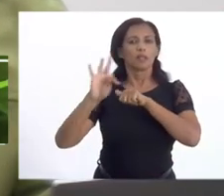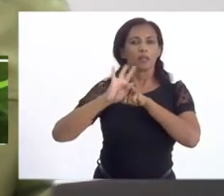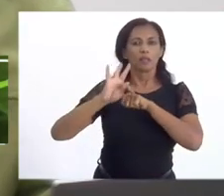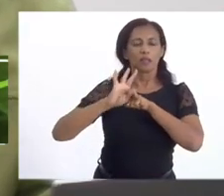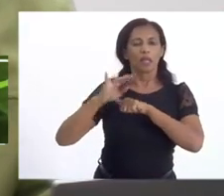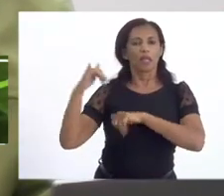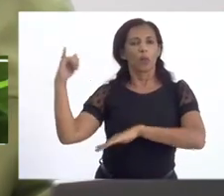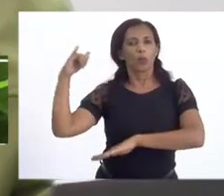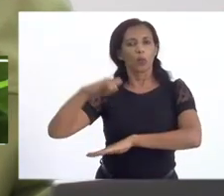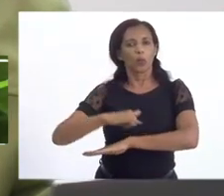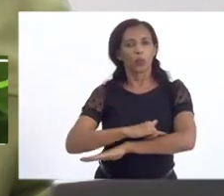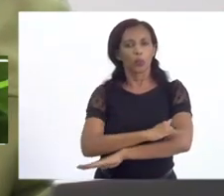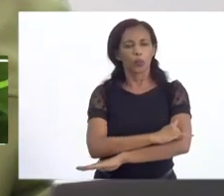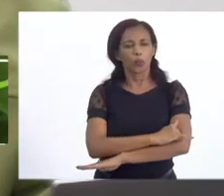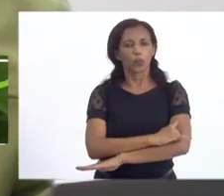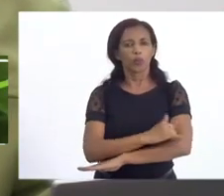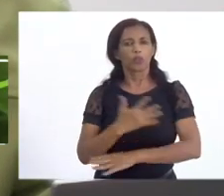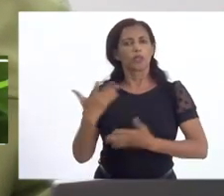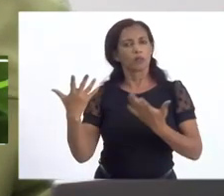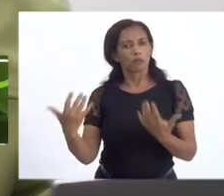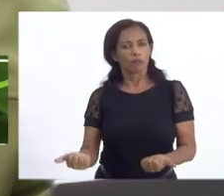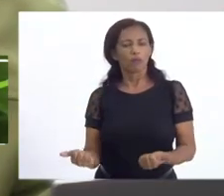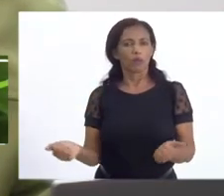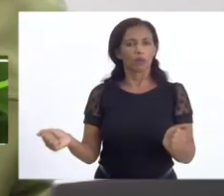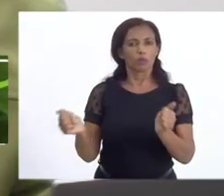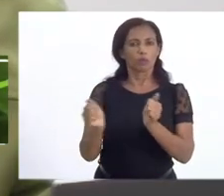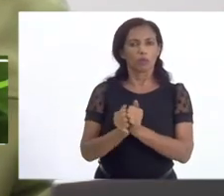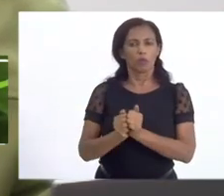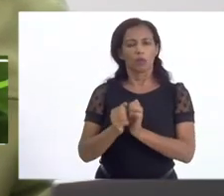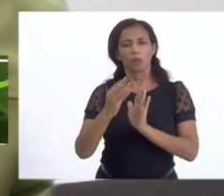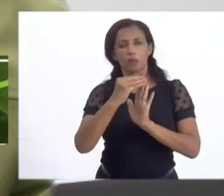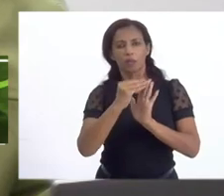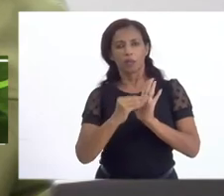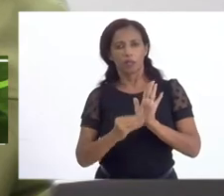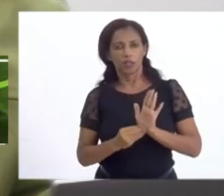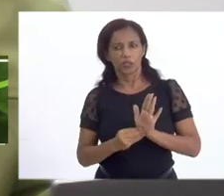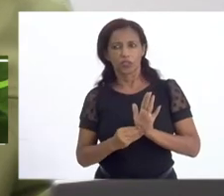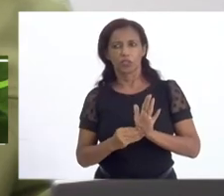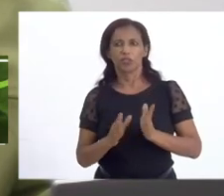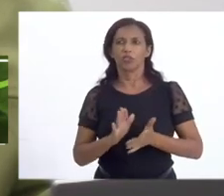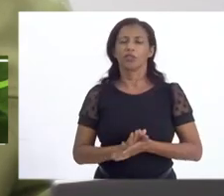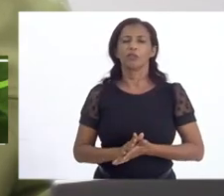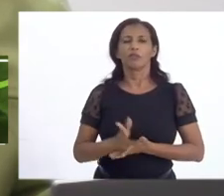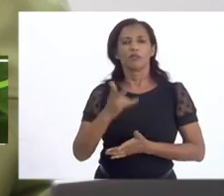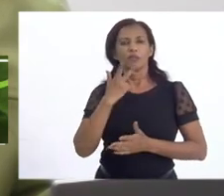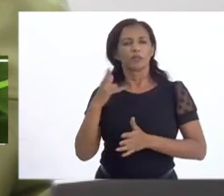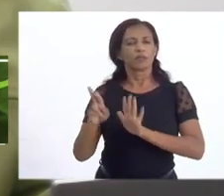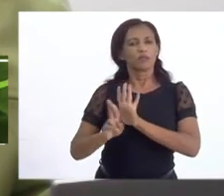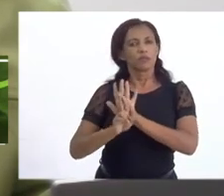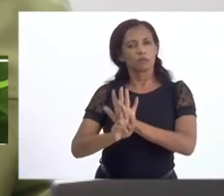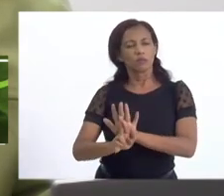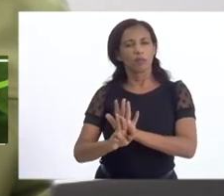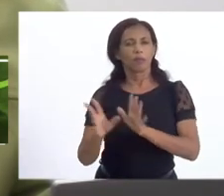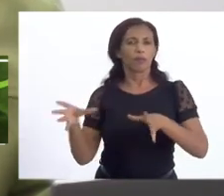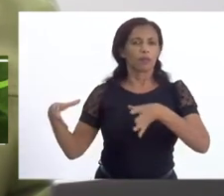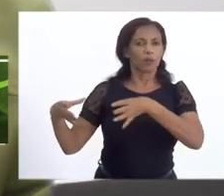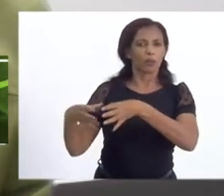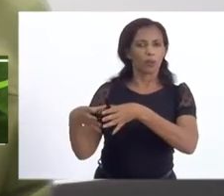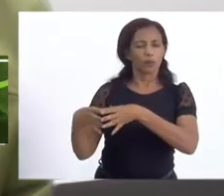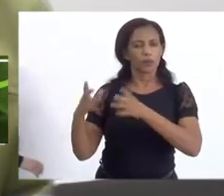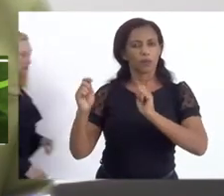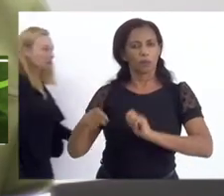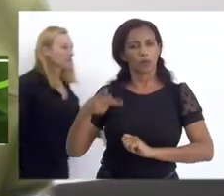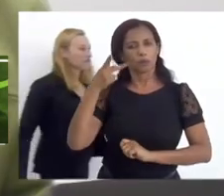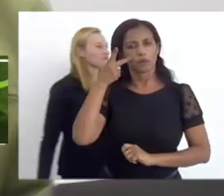aos aeroportos. Então, vamos estar fazendo uma agenda previamente com cada um de vocês, representantes, para que a comissão possa estar